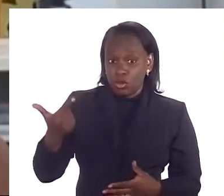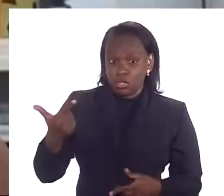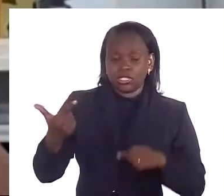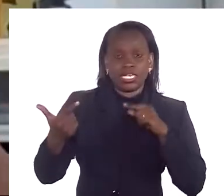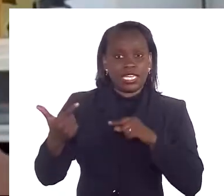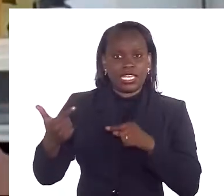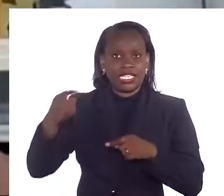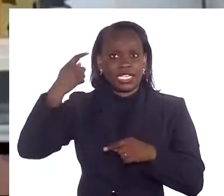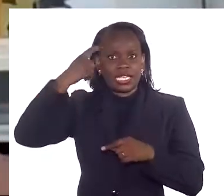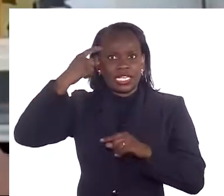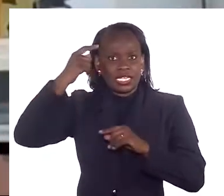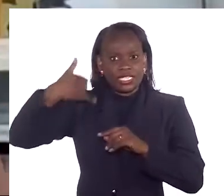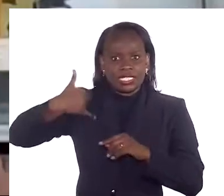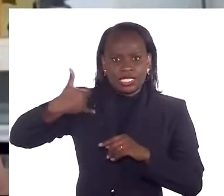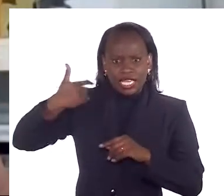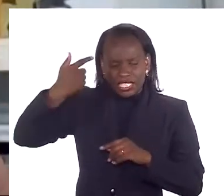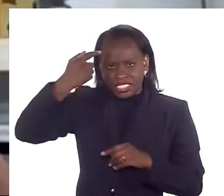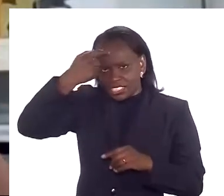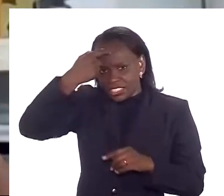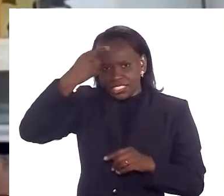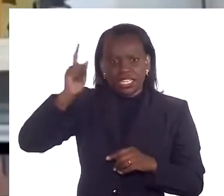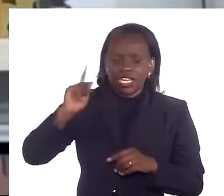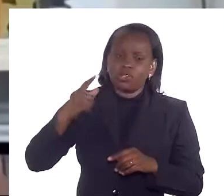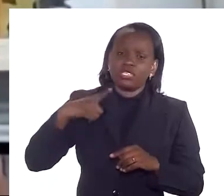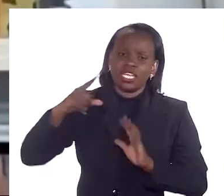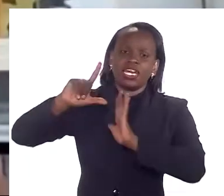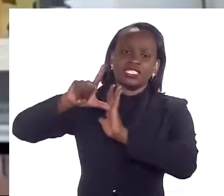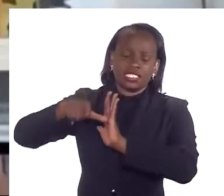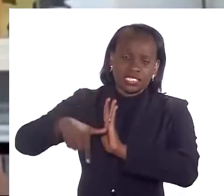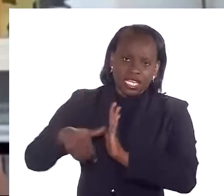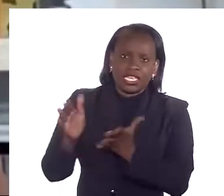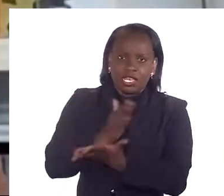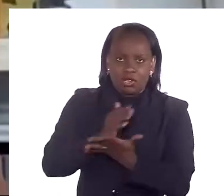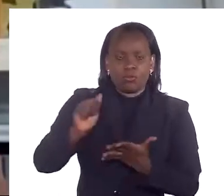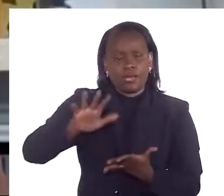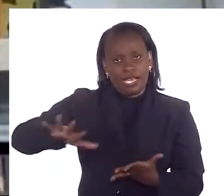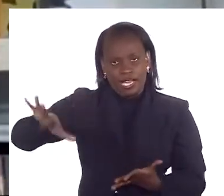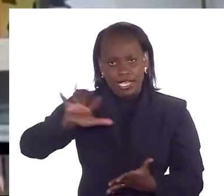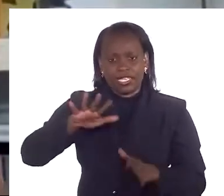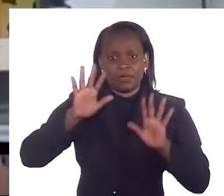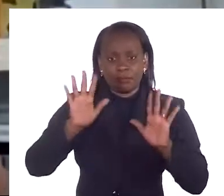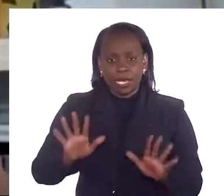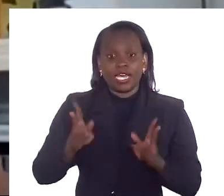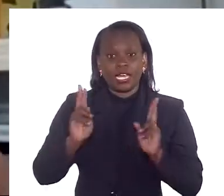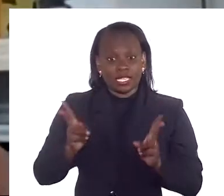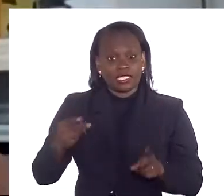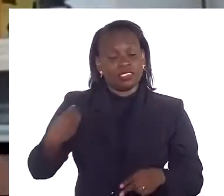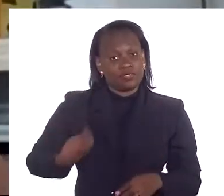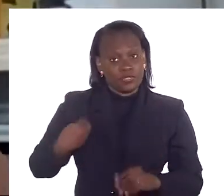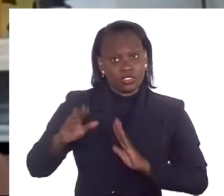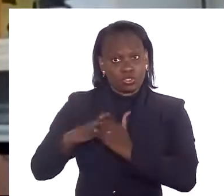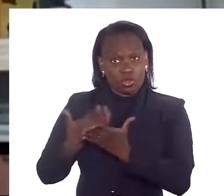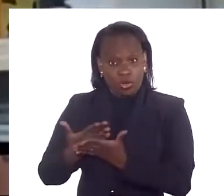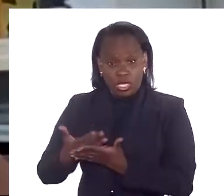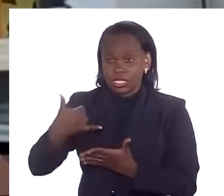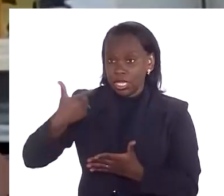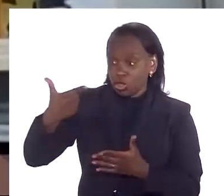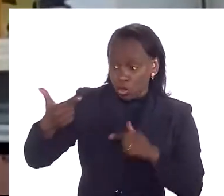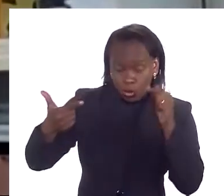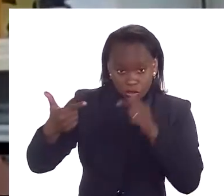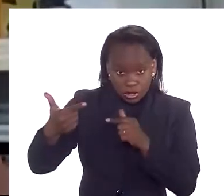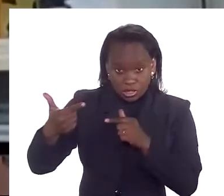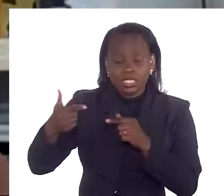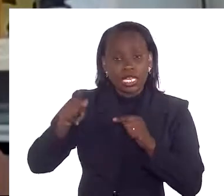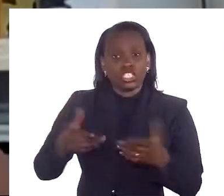de 12 anos, ele não vai ter uma idade mental, ele vai ter os déficits em relação a algumas áreas, mas ele está aí na vida, na escola. Se ele tem